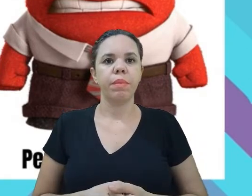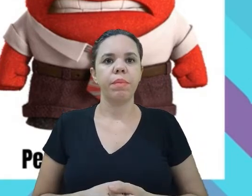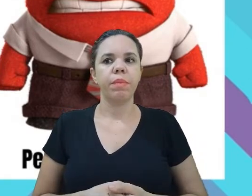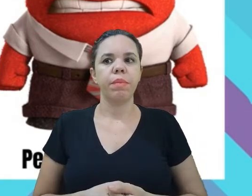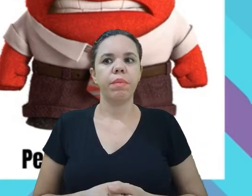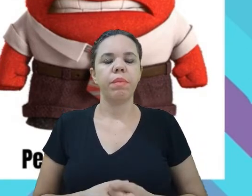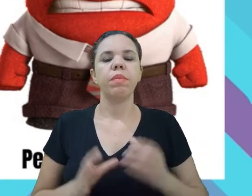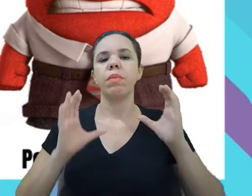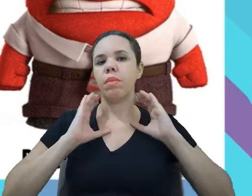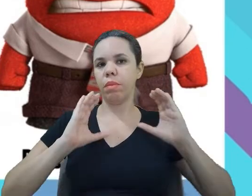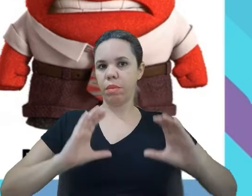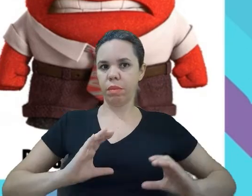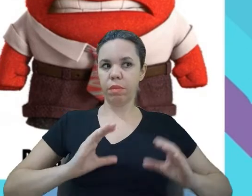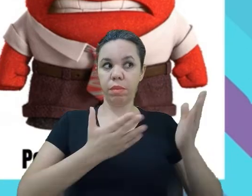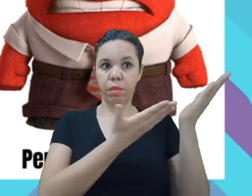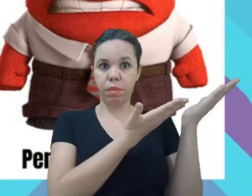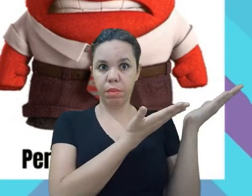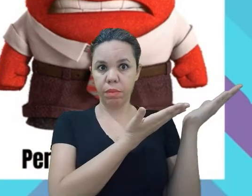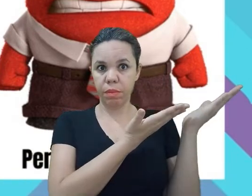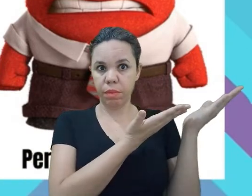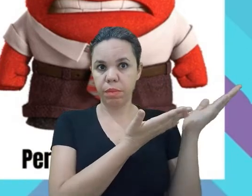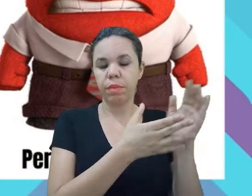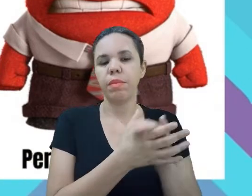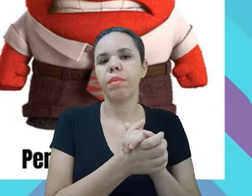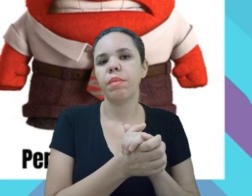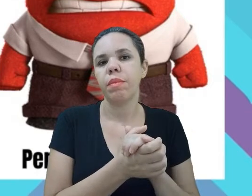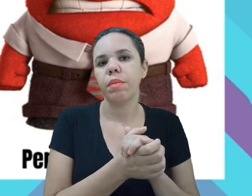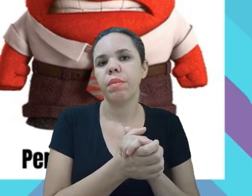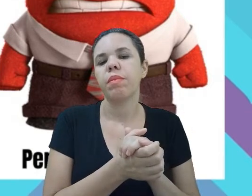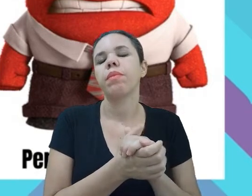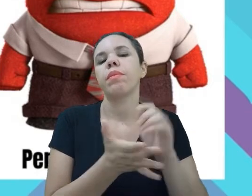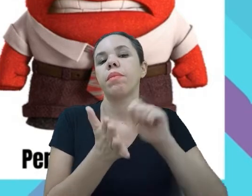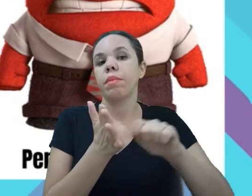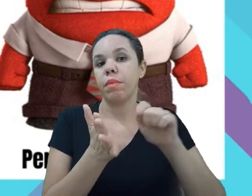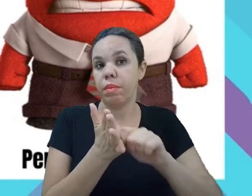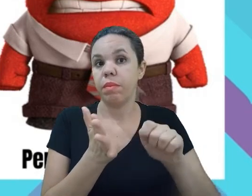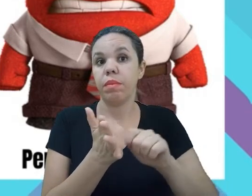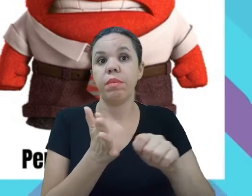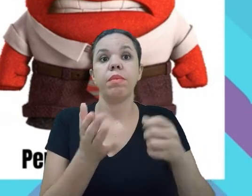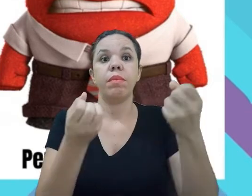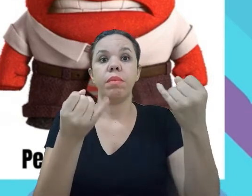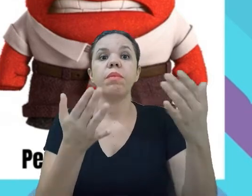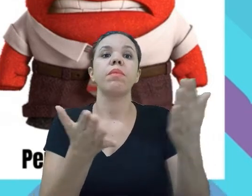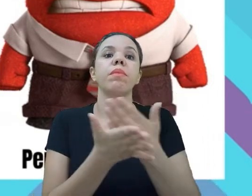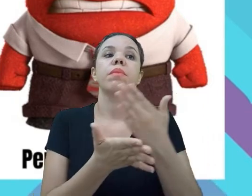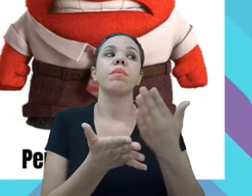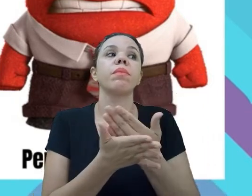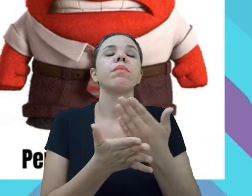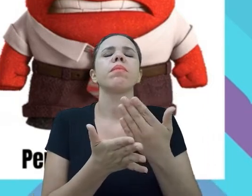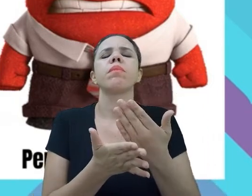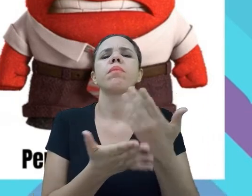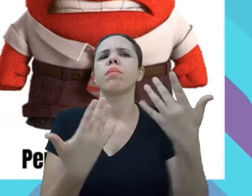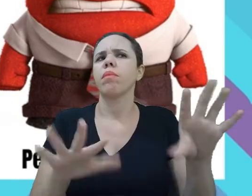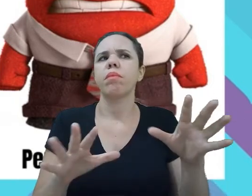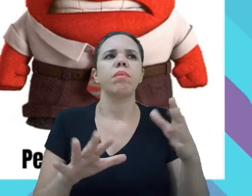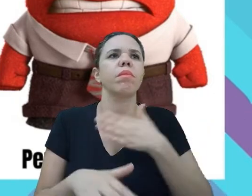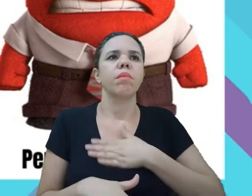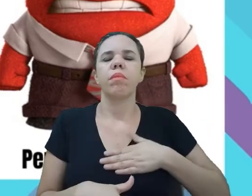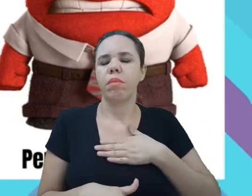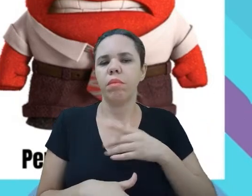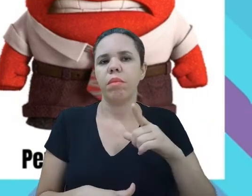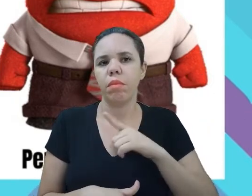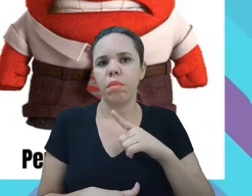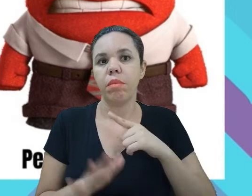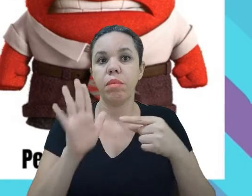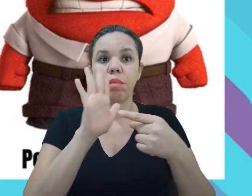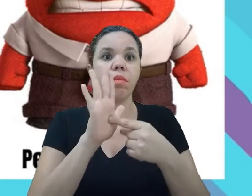em termos quantitativos, não encontrada em qualquer outra neurose. Essa dinâmica toda é